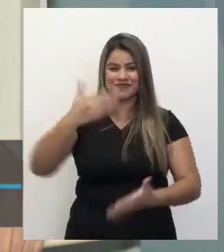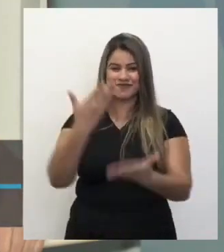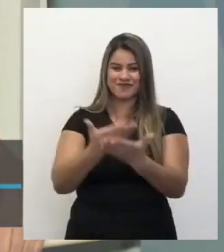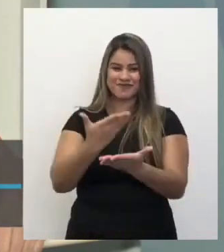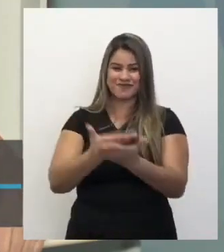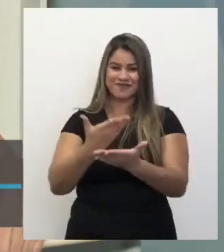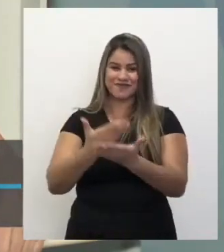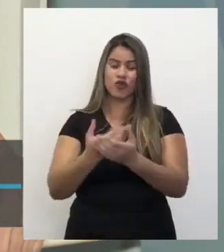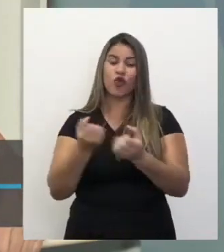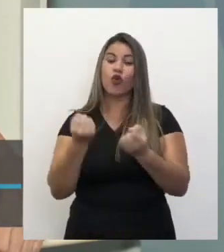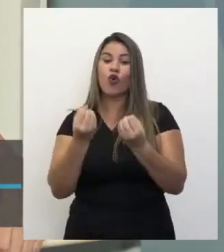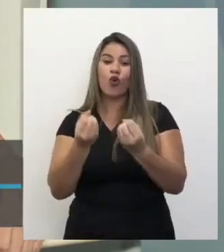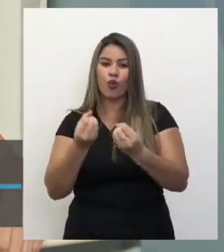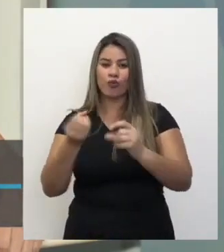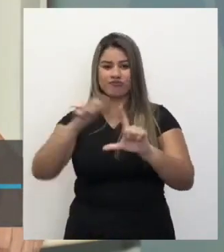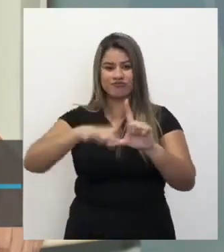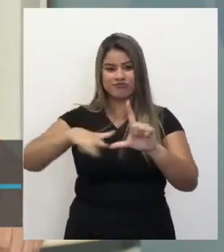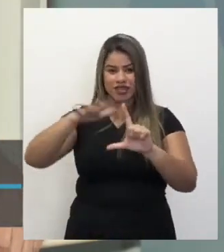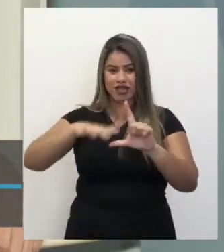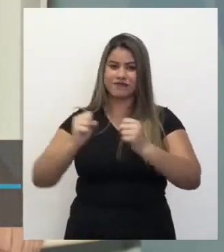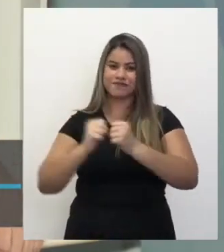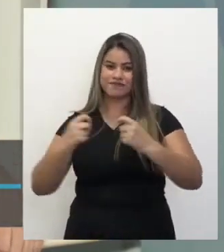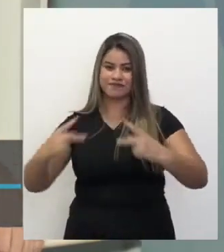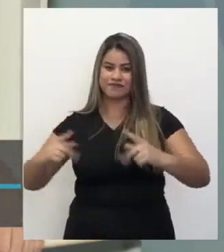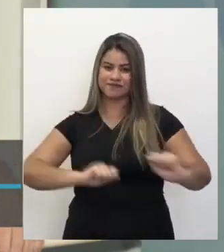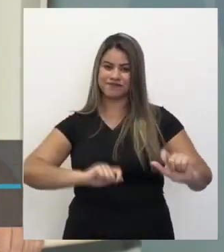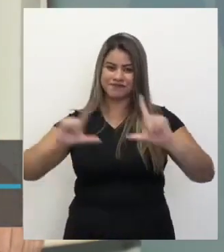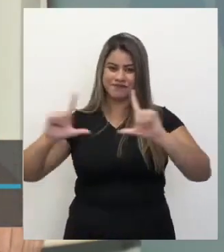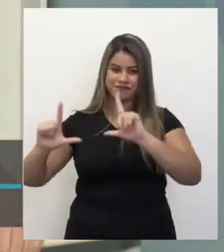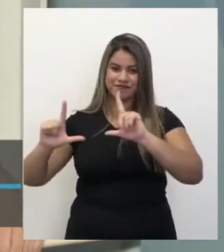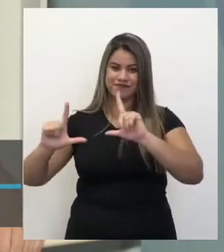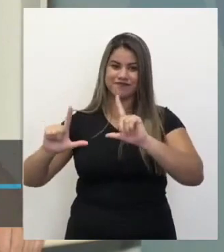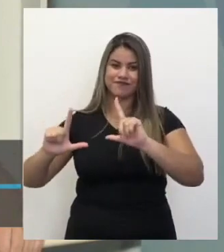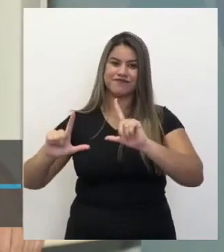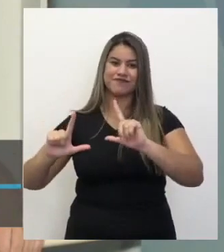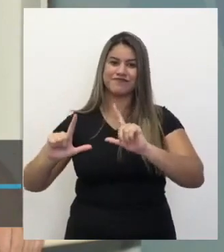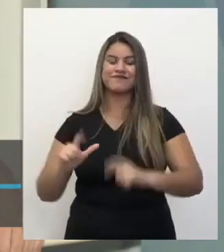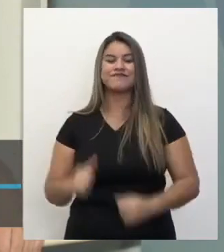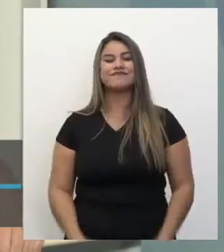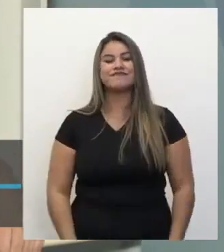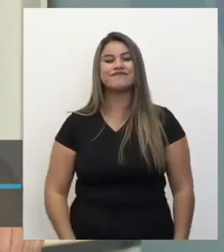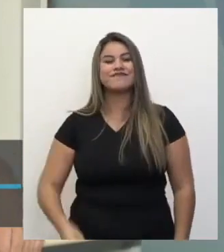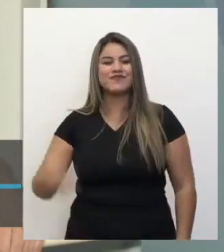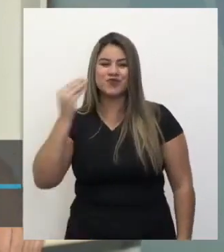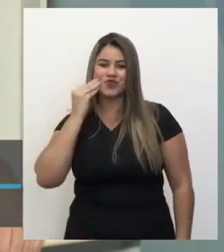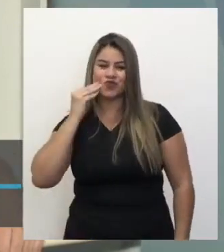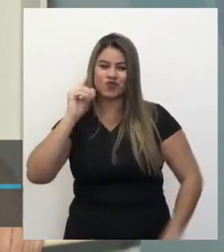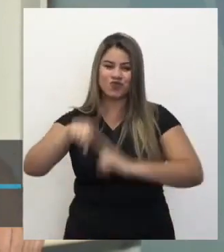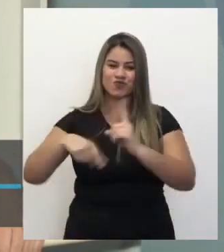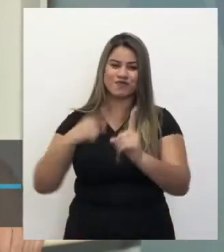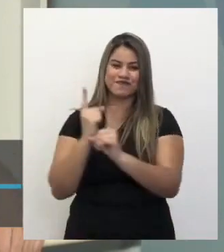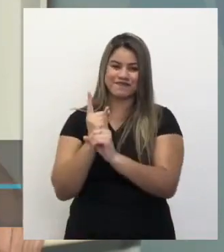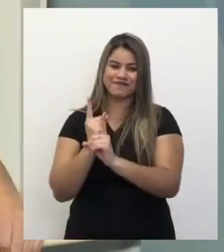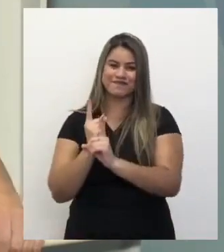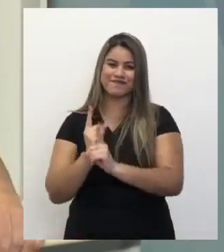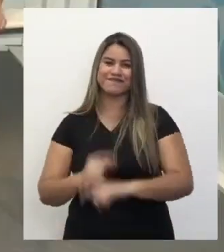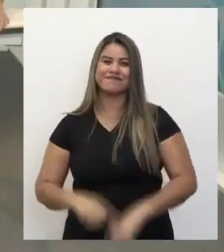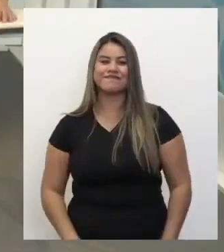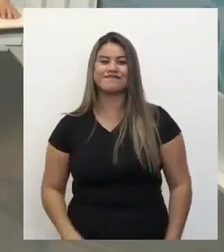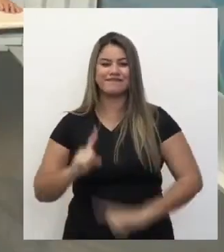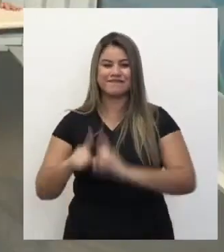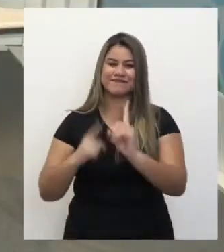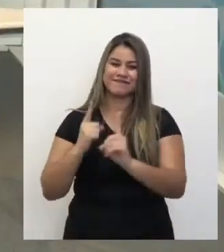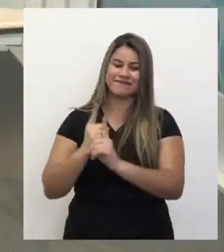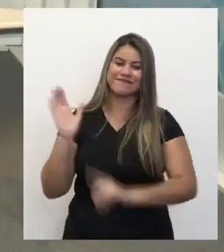aula através do QR Code e também do link que vão aparecer aí na sua tela, tá bom? Um beijo e até a próxima aula. Até a próxima aula.